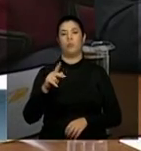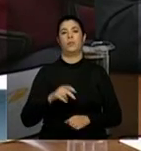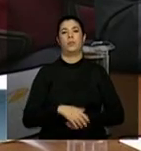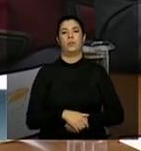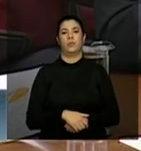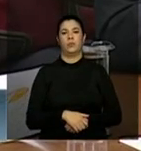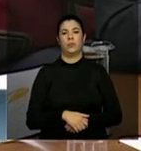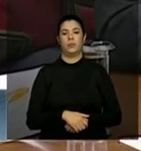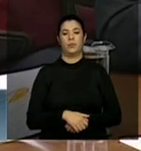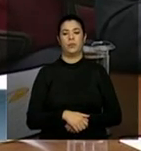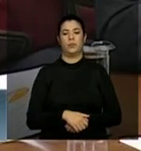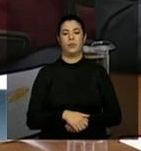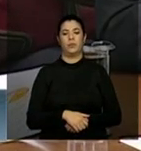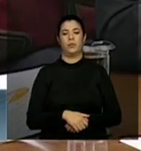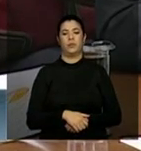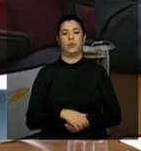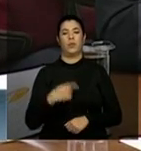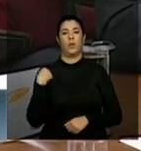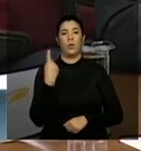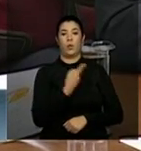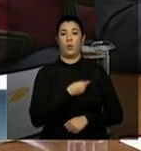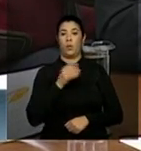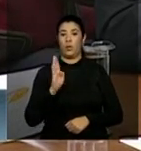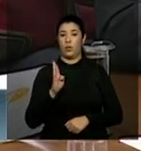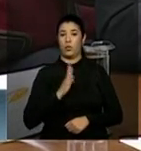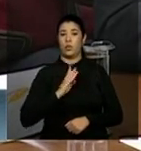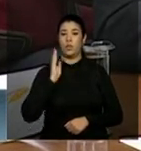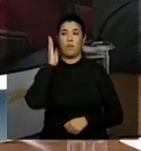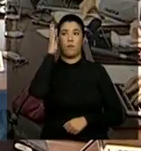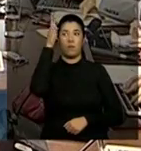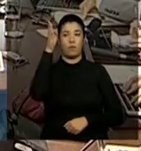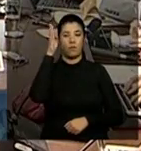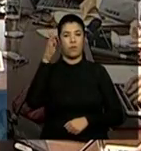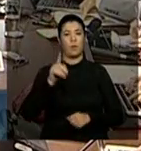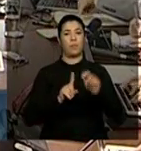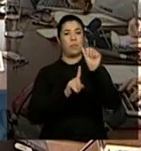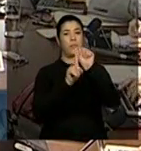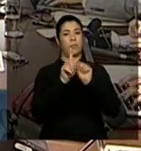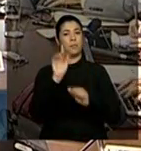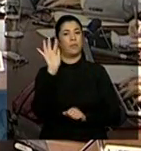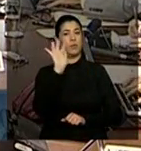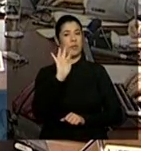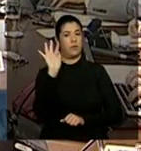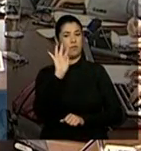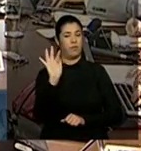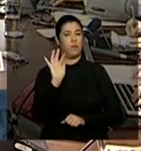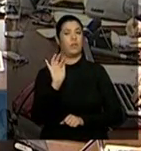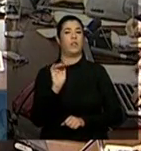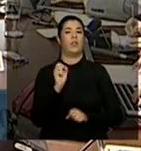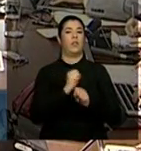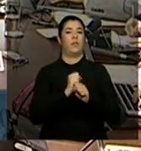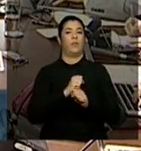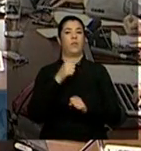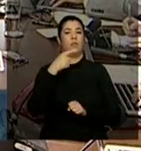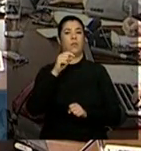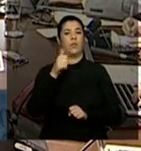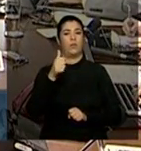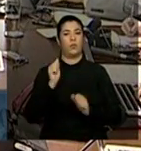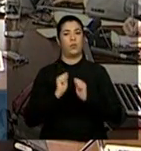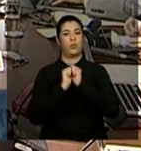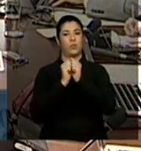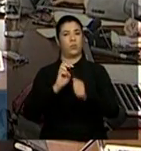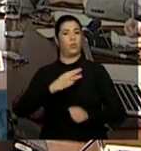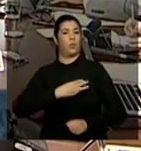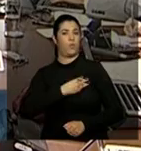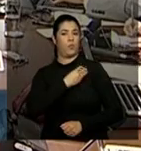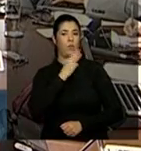Associativismo. Nós já estivemos lá em fevereiro de 2011, junto com a ministra, quando foi lançado o